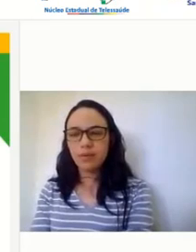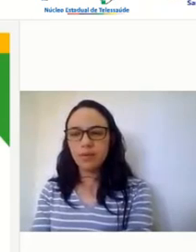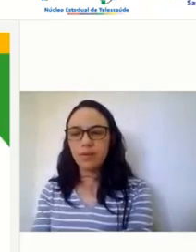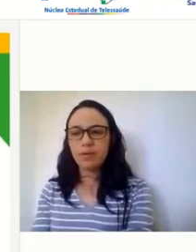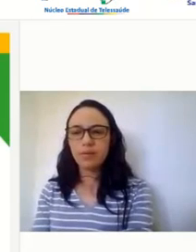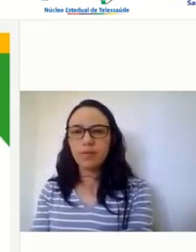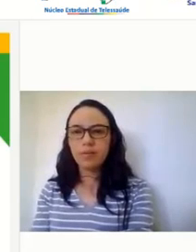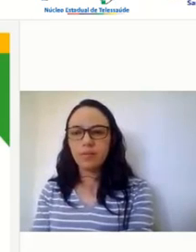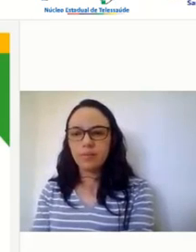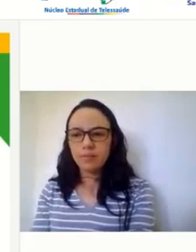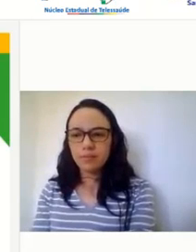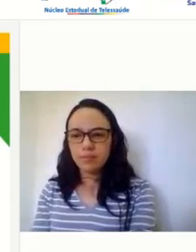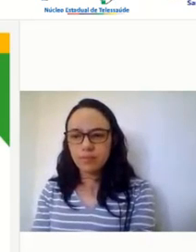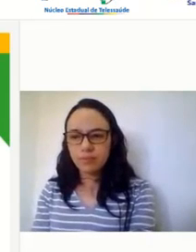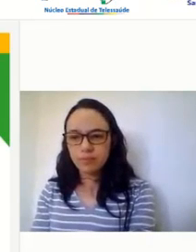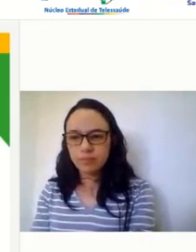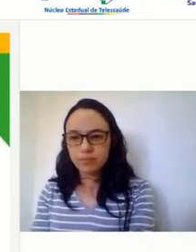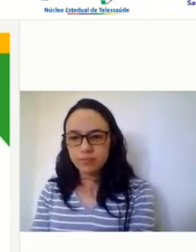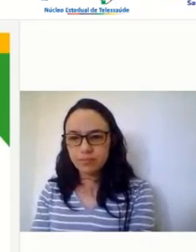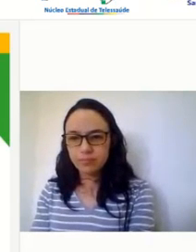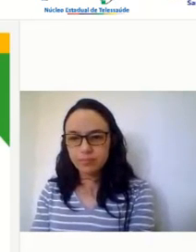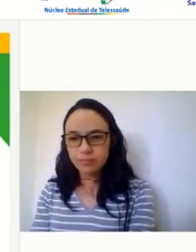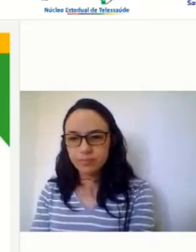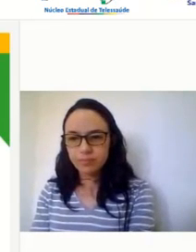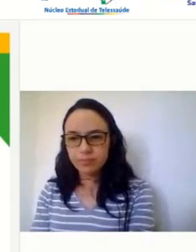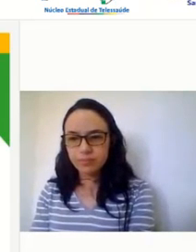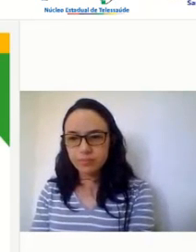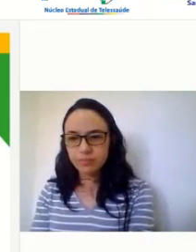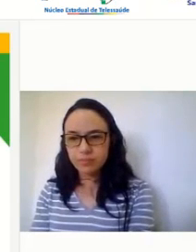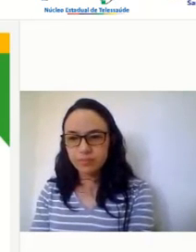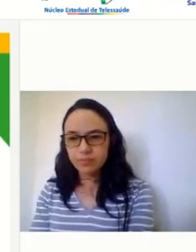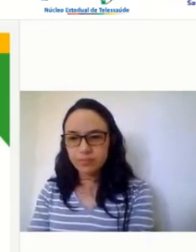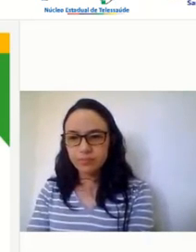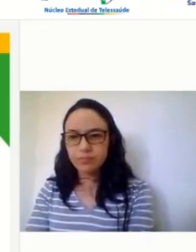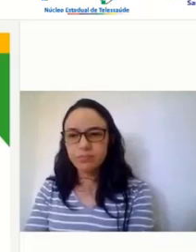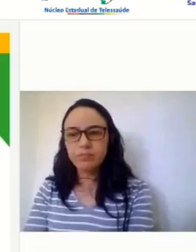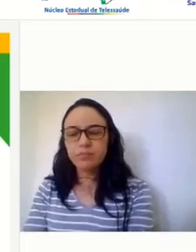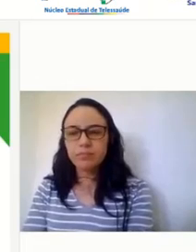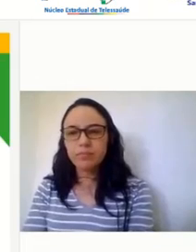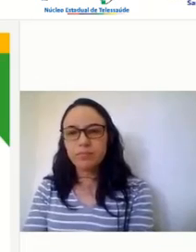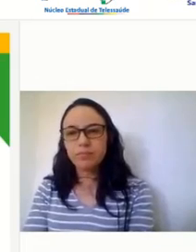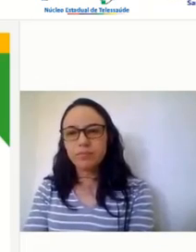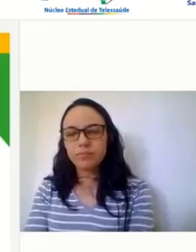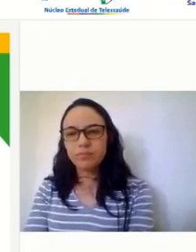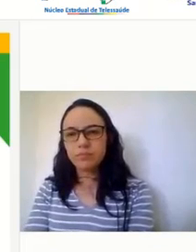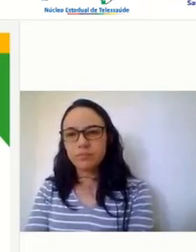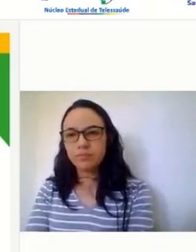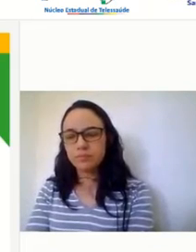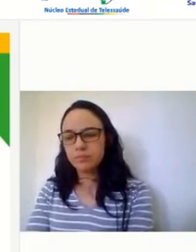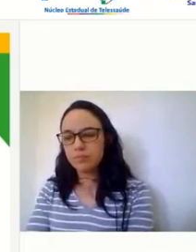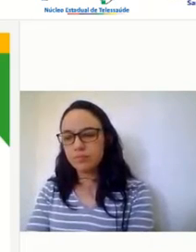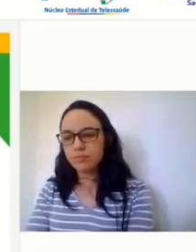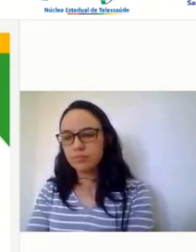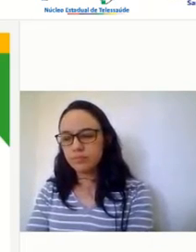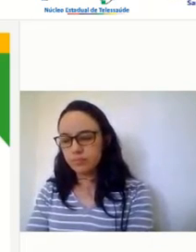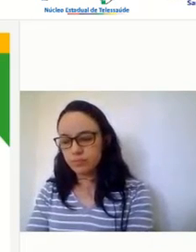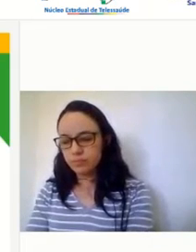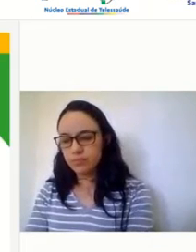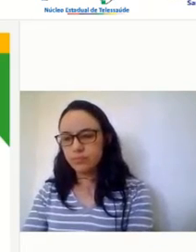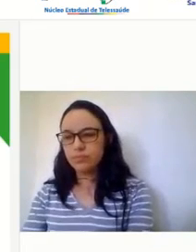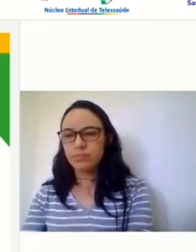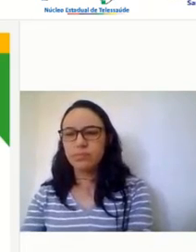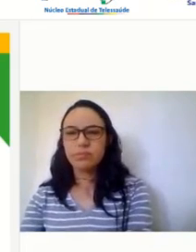no mesmo quarto se um paciente que não é muito resistente é esse critério e também